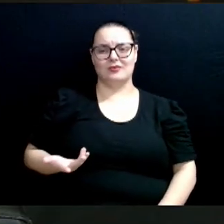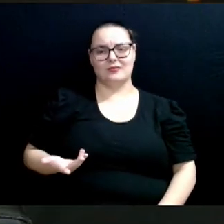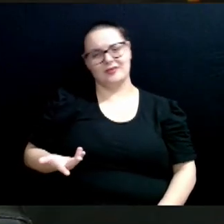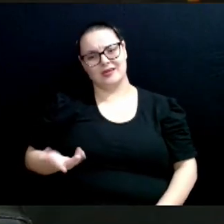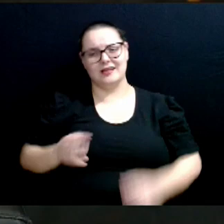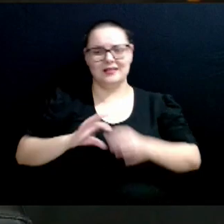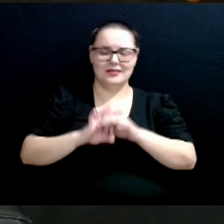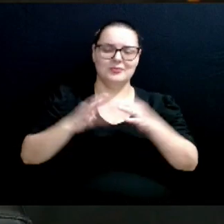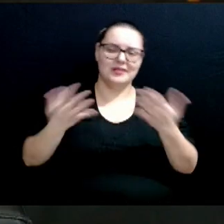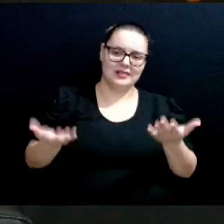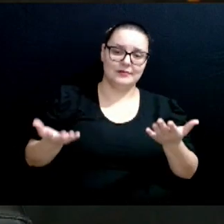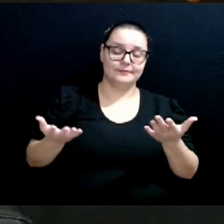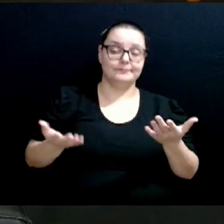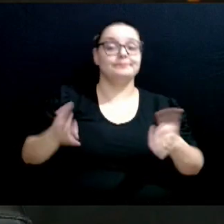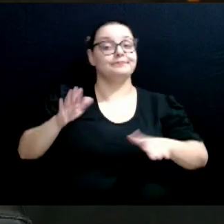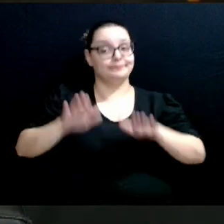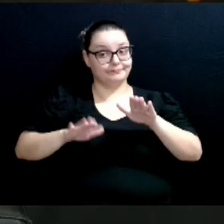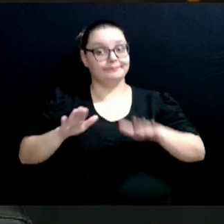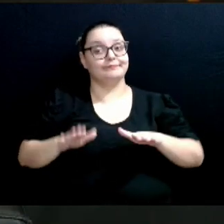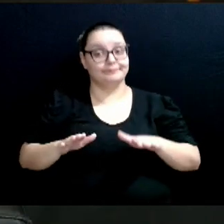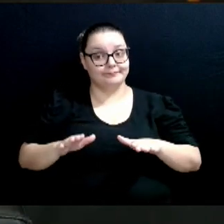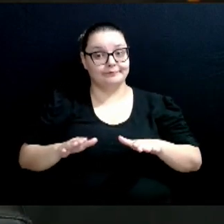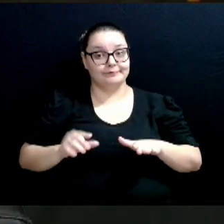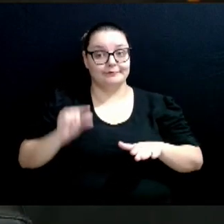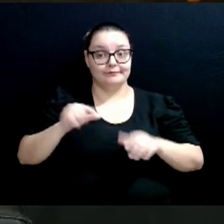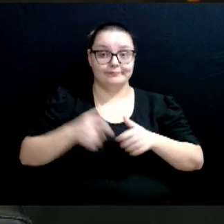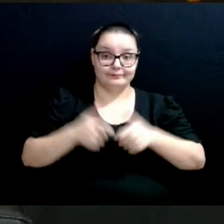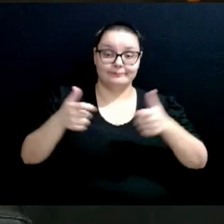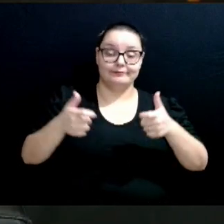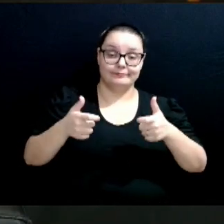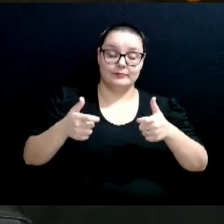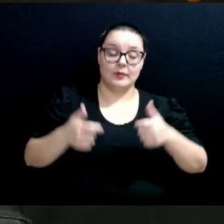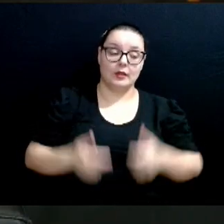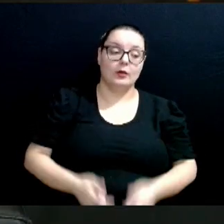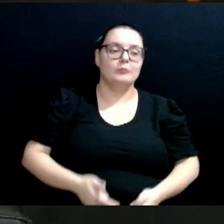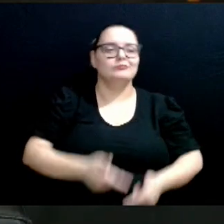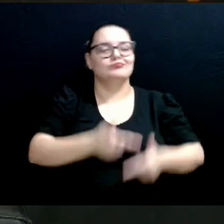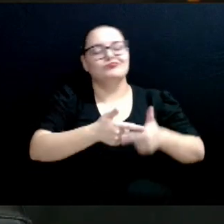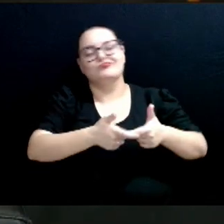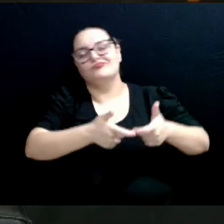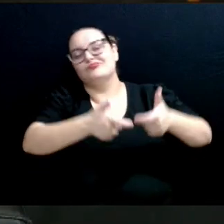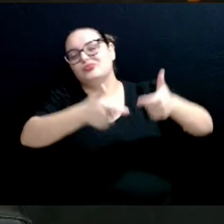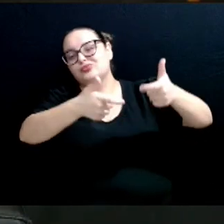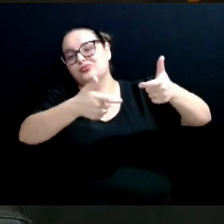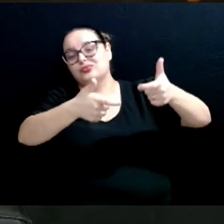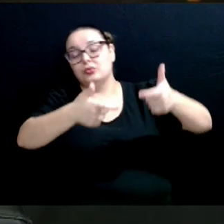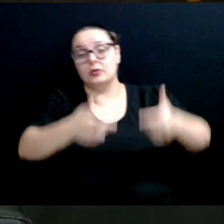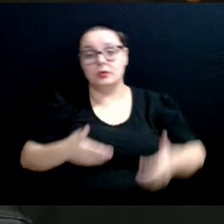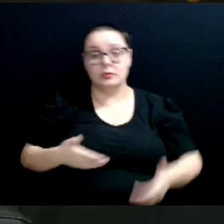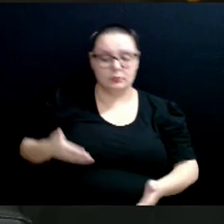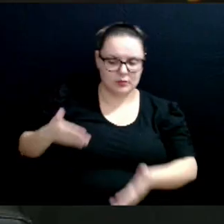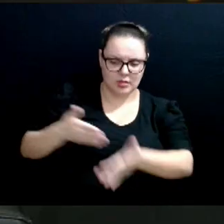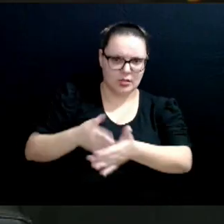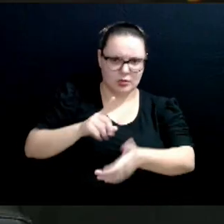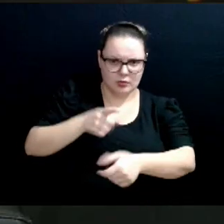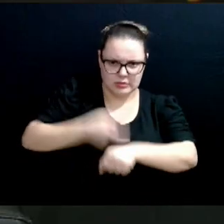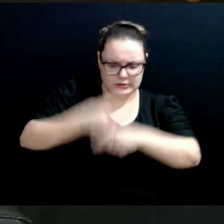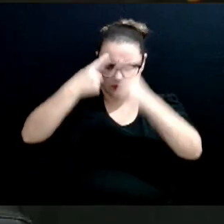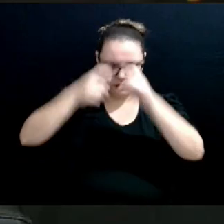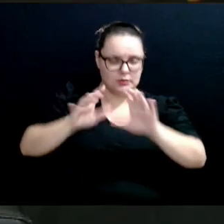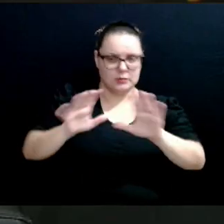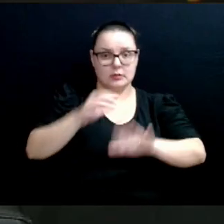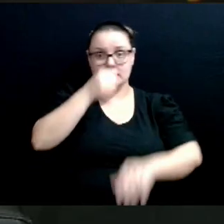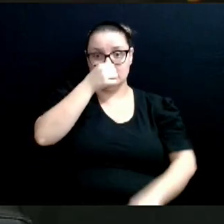Muitas vezes, gente, esse pequeno excesso, ele vira um grande problema. Impor limites não é ser duro ou agressivo, mas sim se